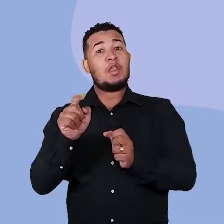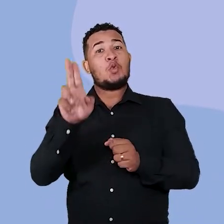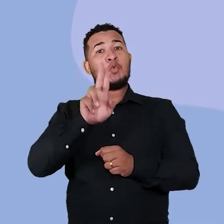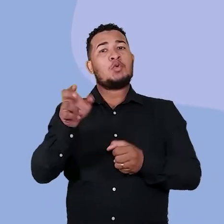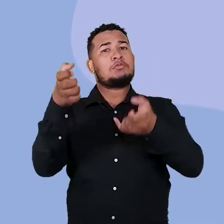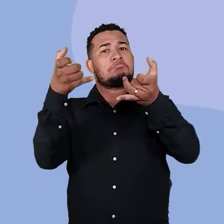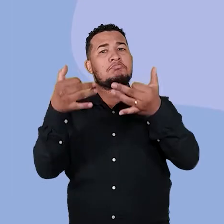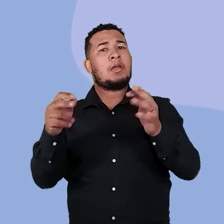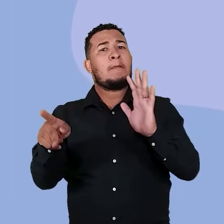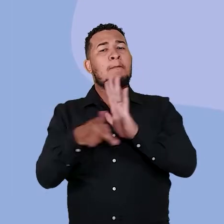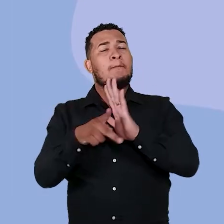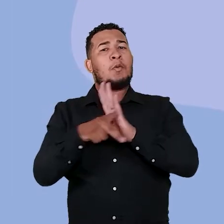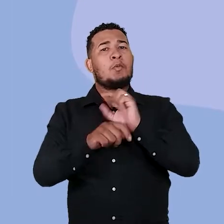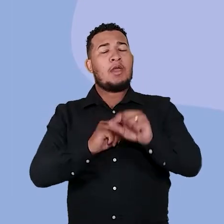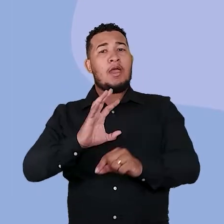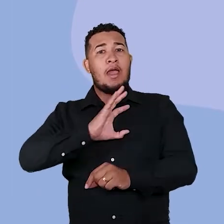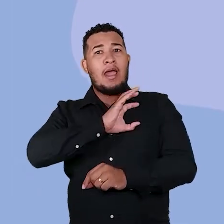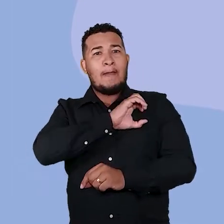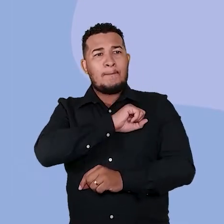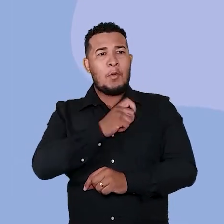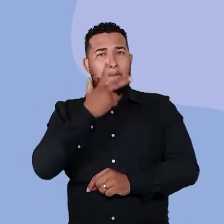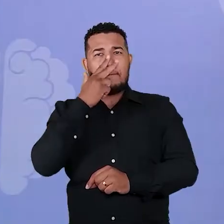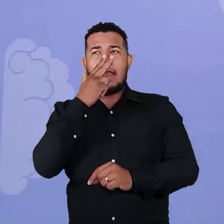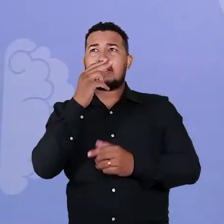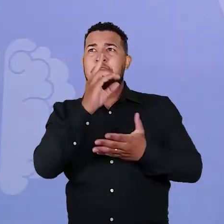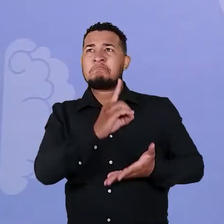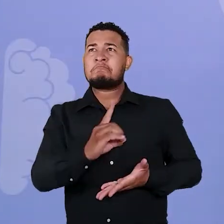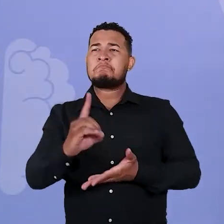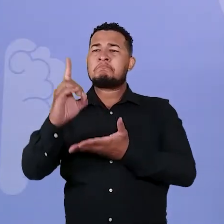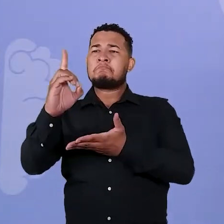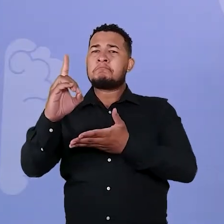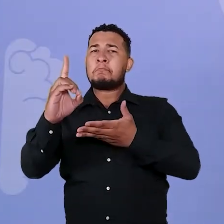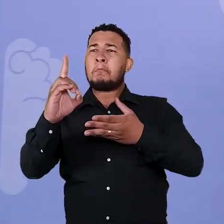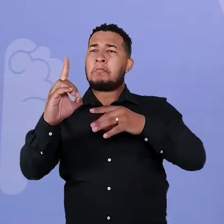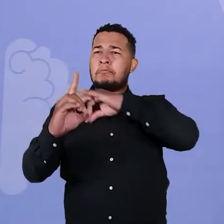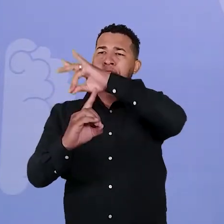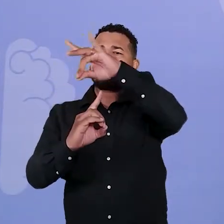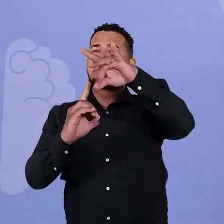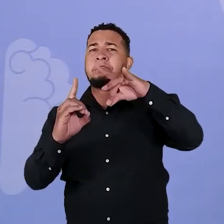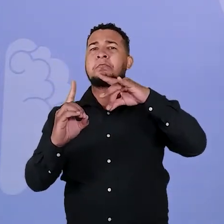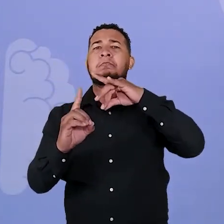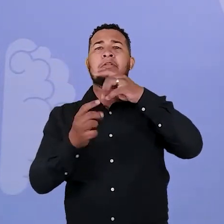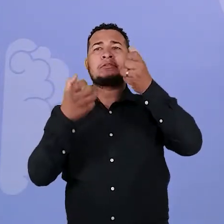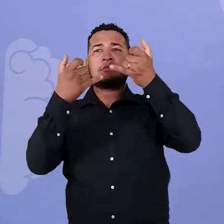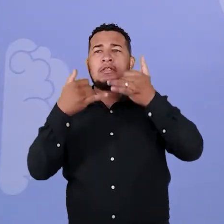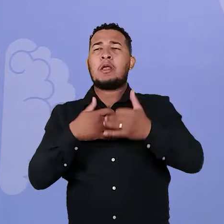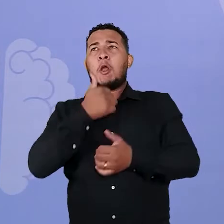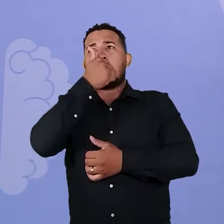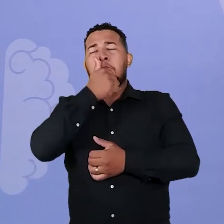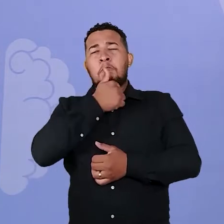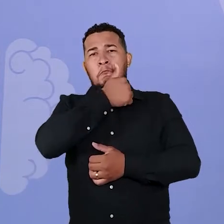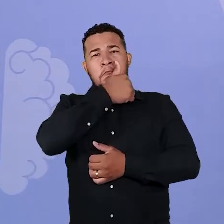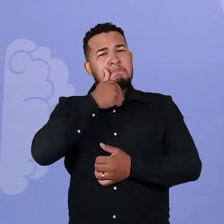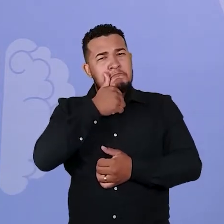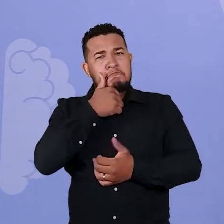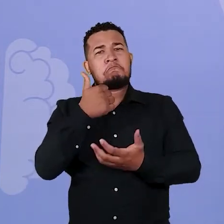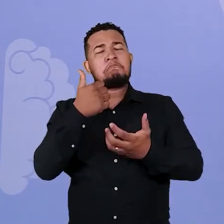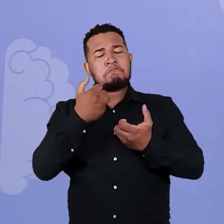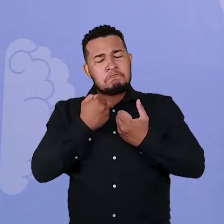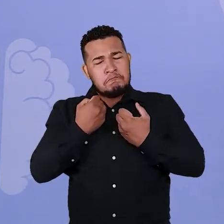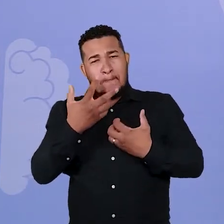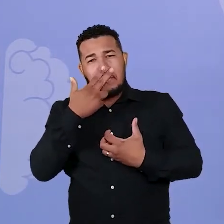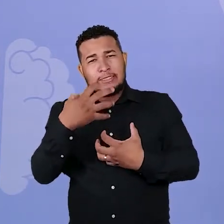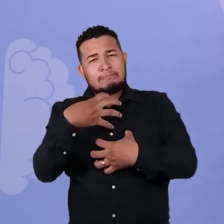usado para falar do amor em sentido divino, pensando na experiência do